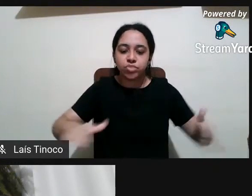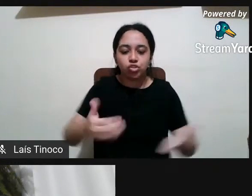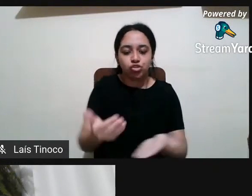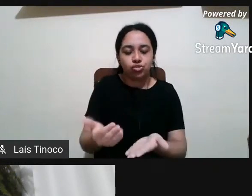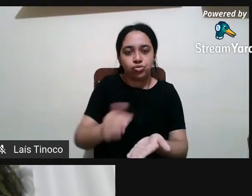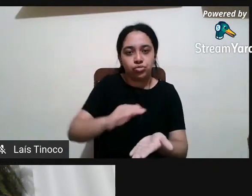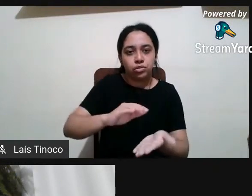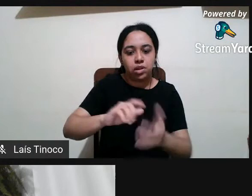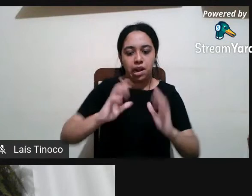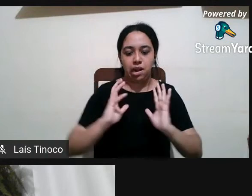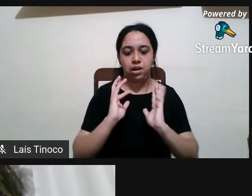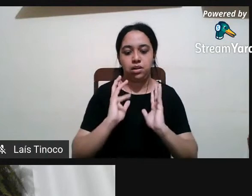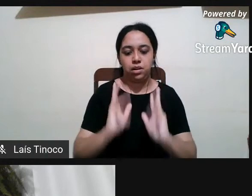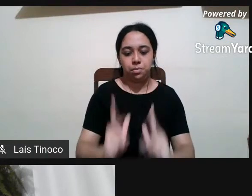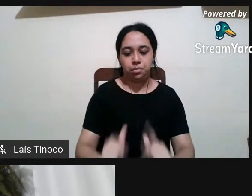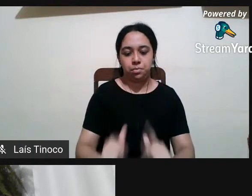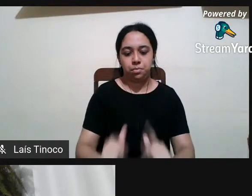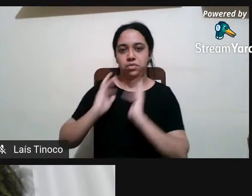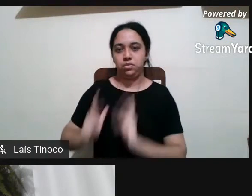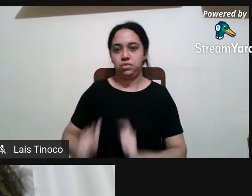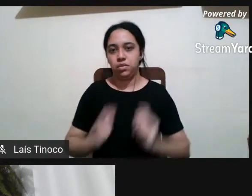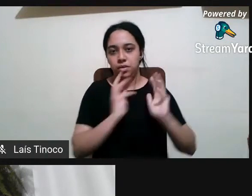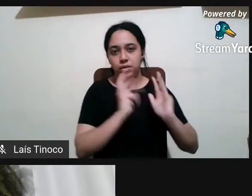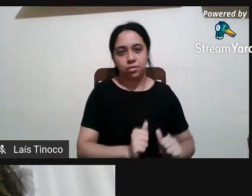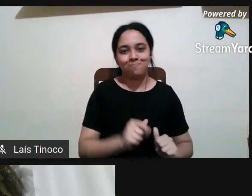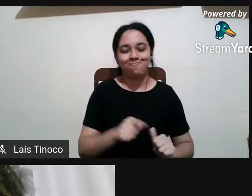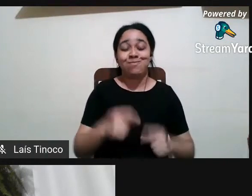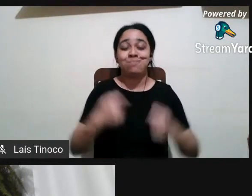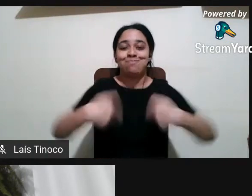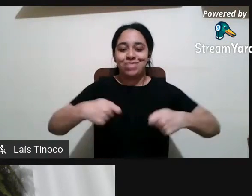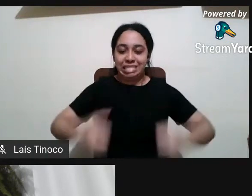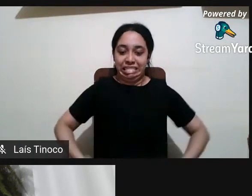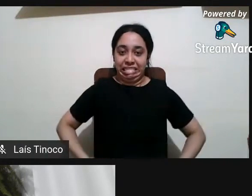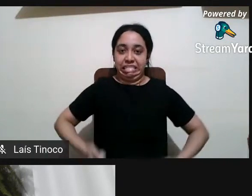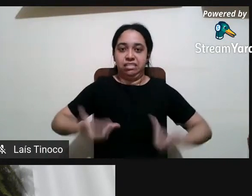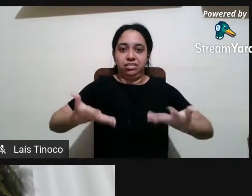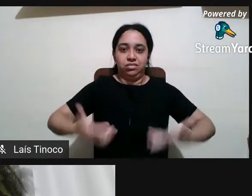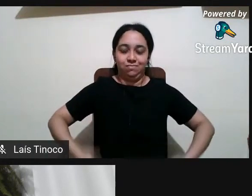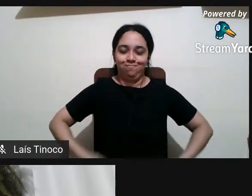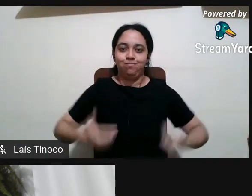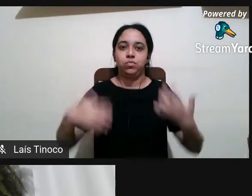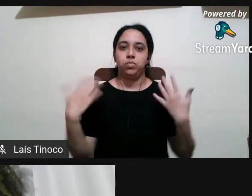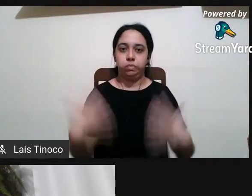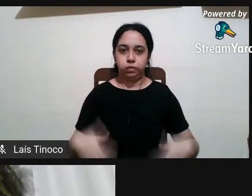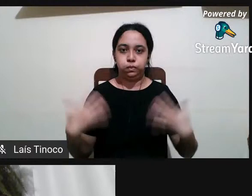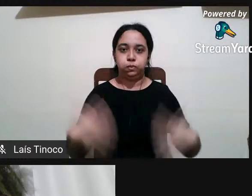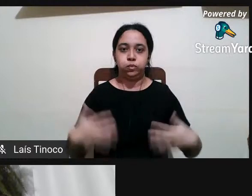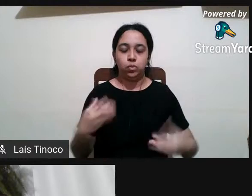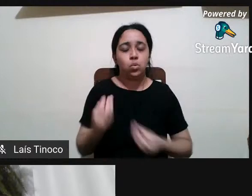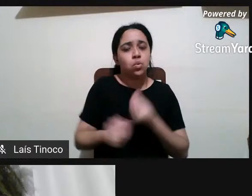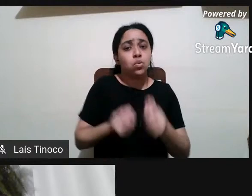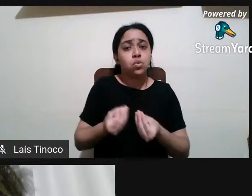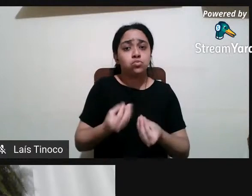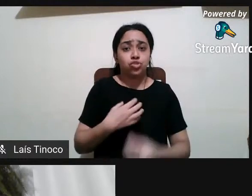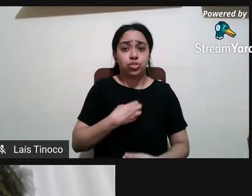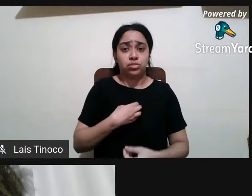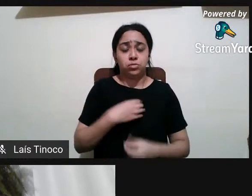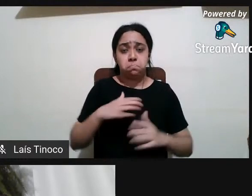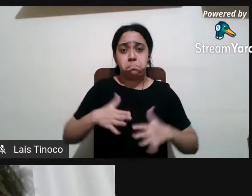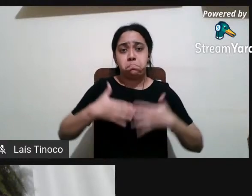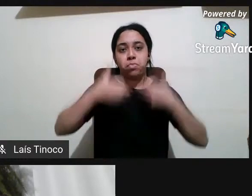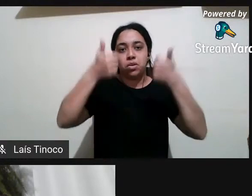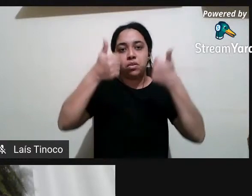demanda de recursos financeiros muito alto, né? Então, sem dúvida, a melhor forma de prevenir é diminuir